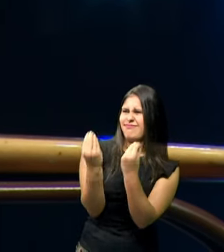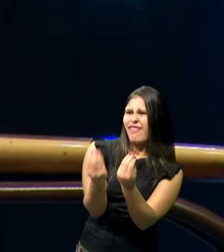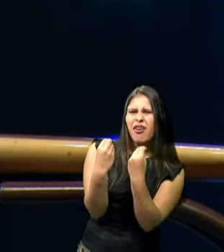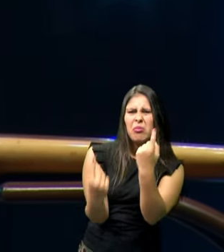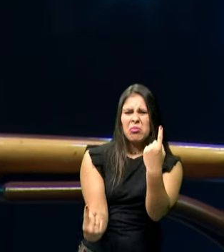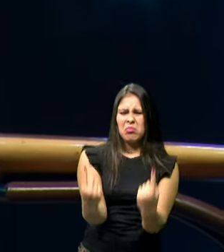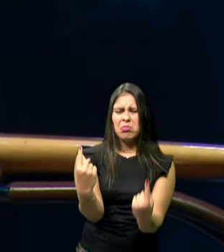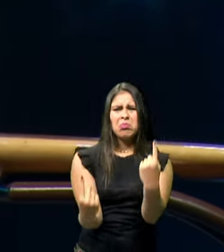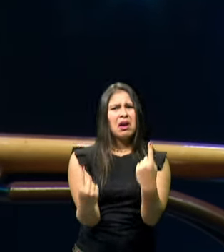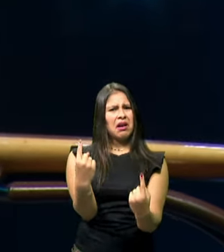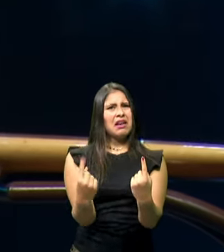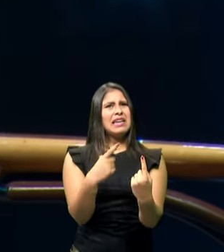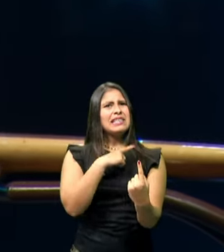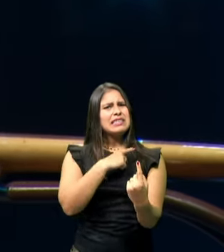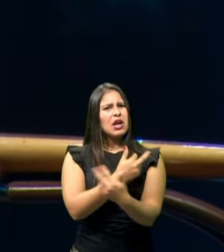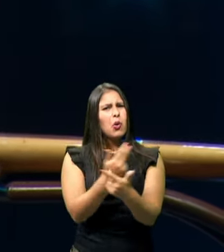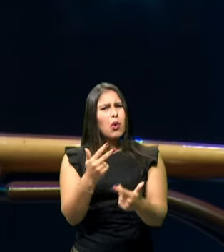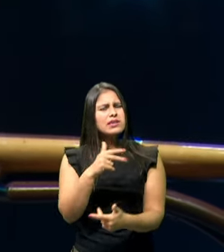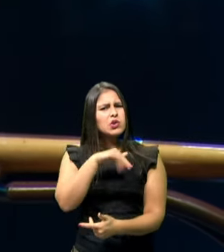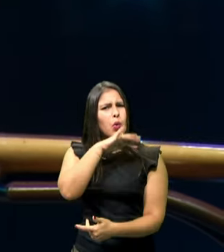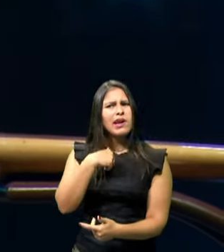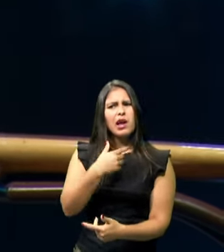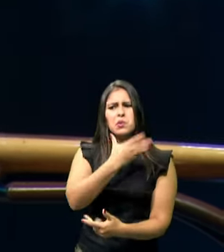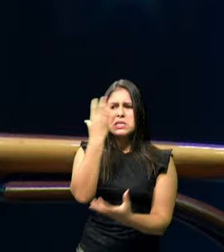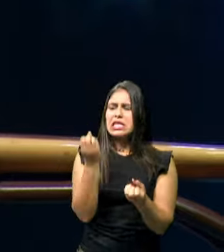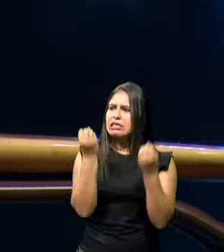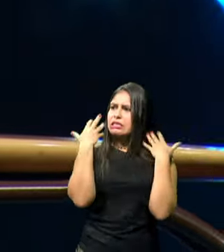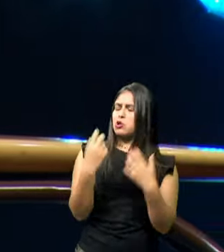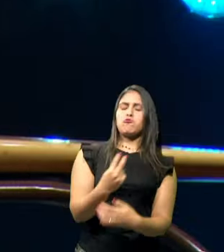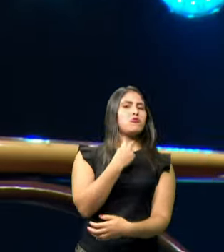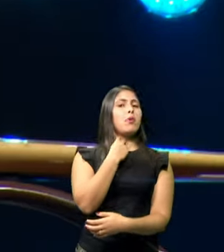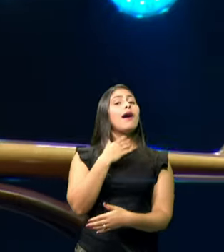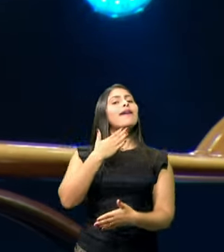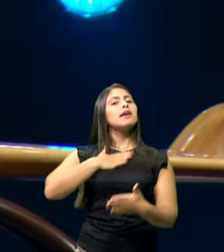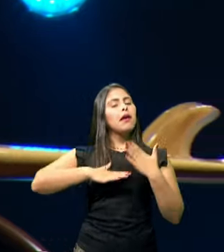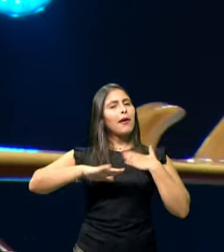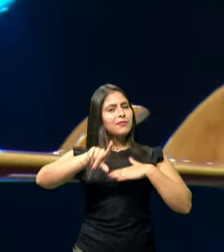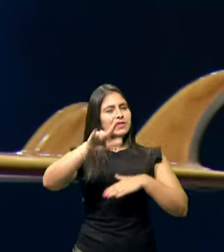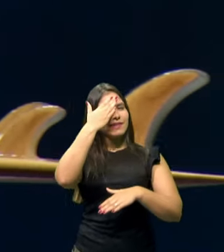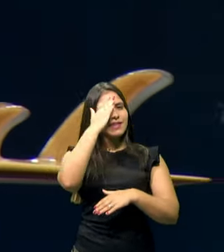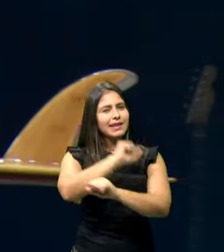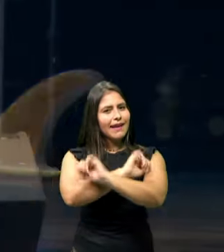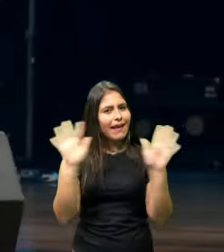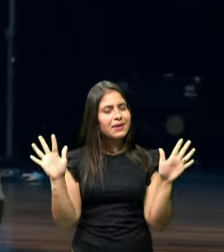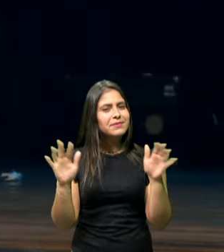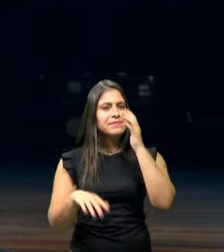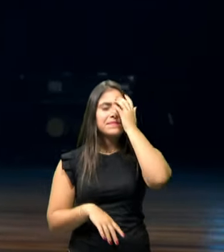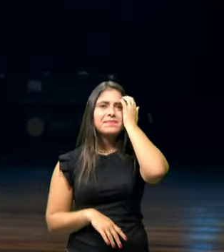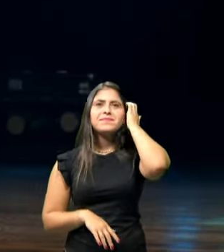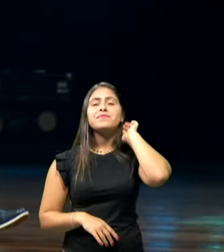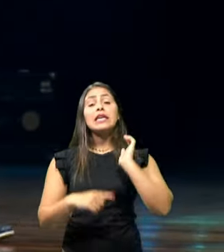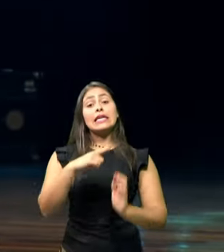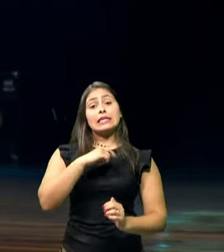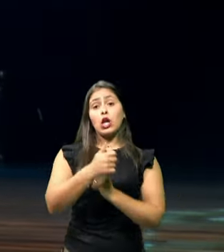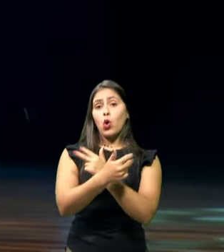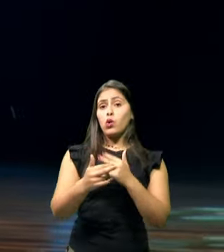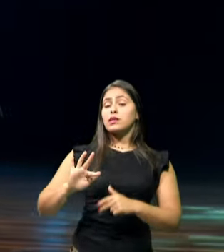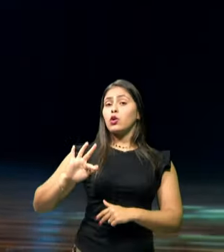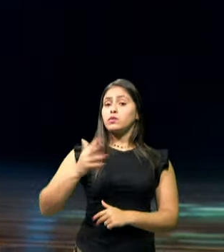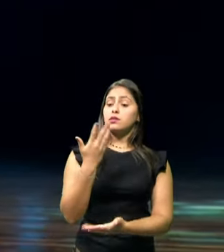ruim? Tem coisa ruim que não é para esquecer? Não. Vou chegar para você entender. Tem coisa